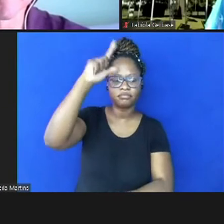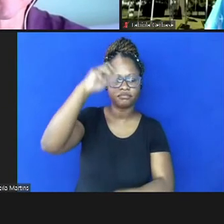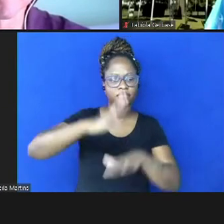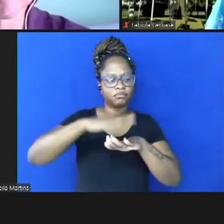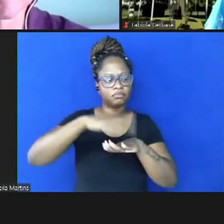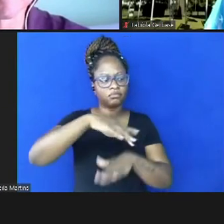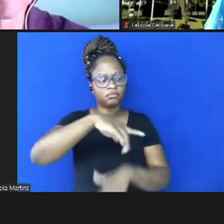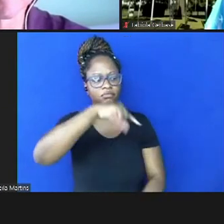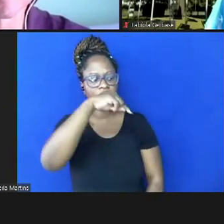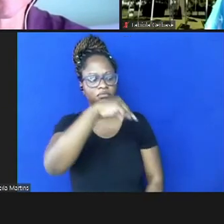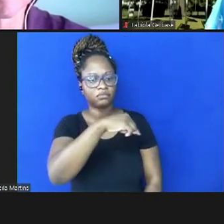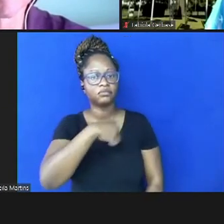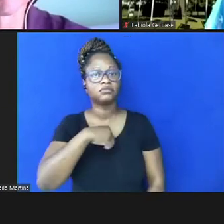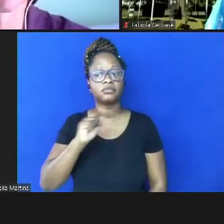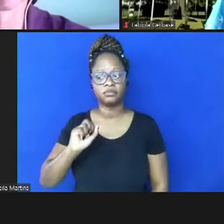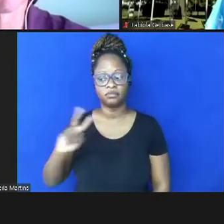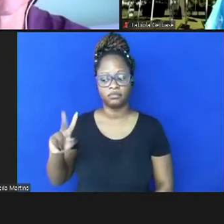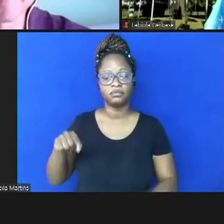daí você poderia receber